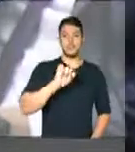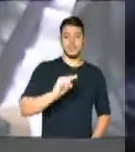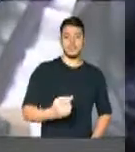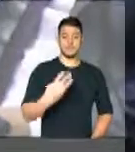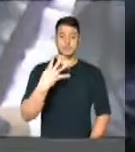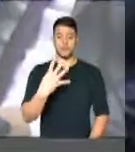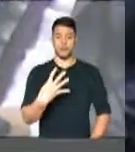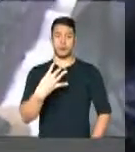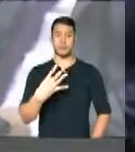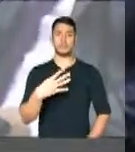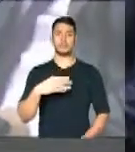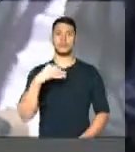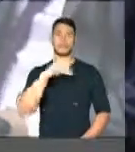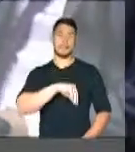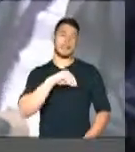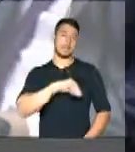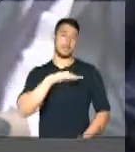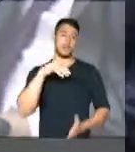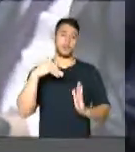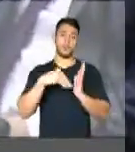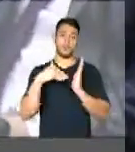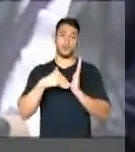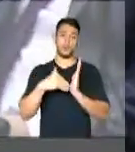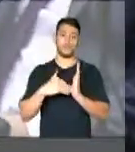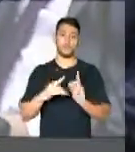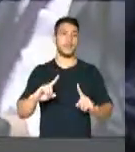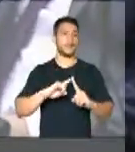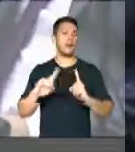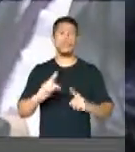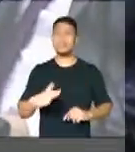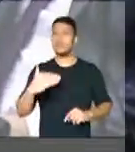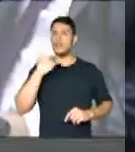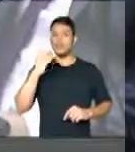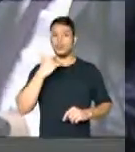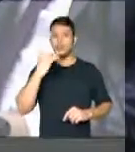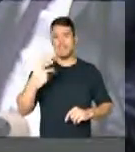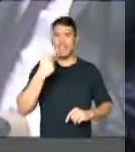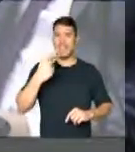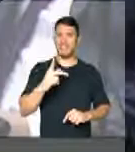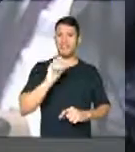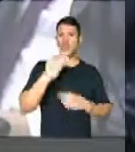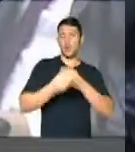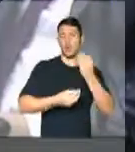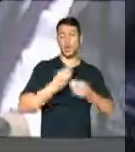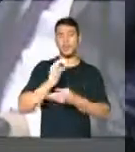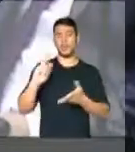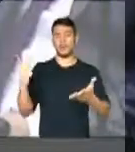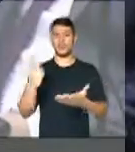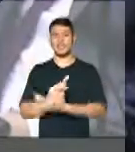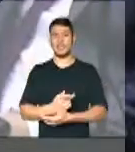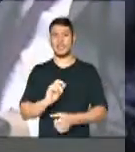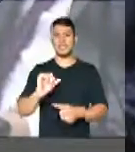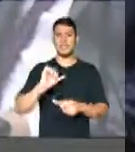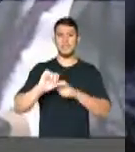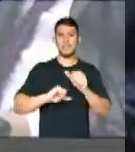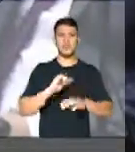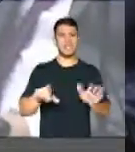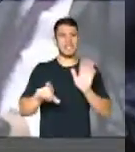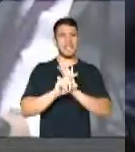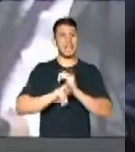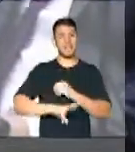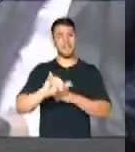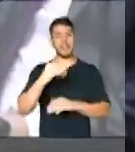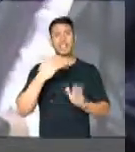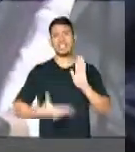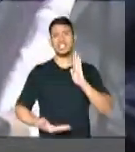não é possível vir aqui nesse plenário para dizer que esse projeto de reforma combate privilégios, senhor presidente, porque